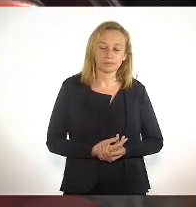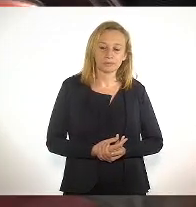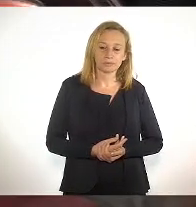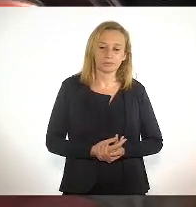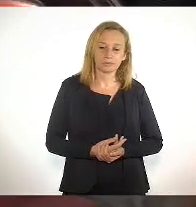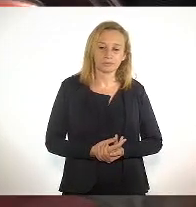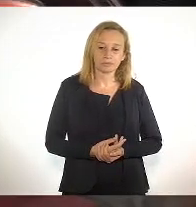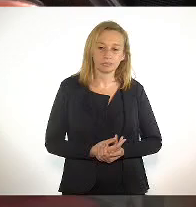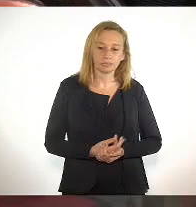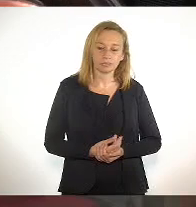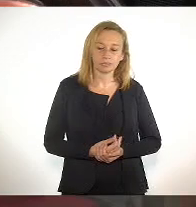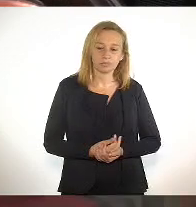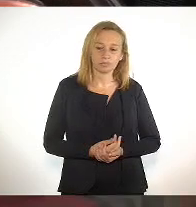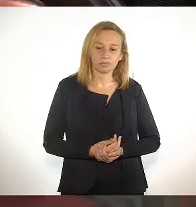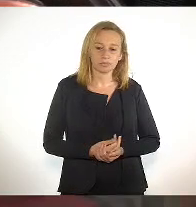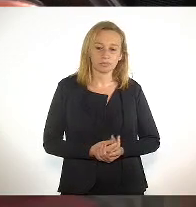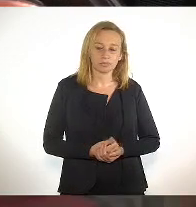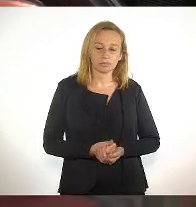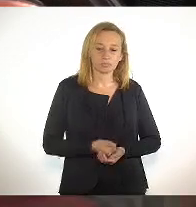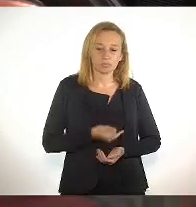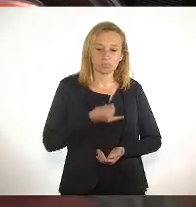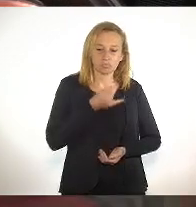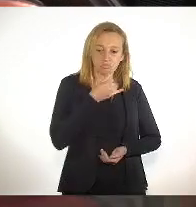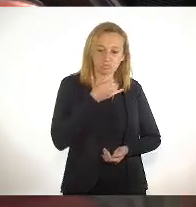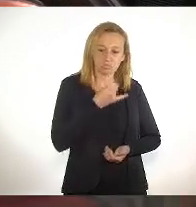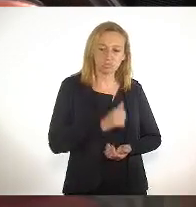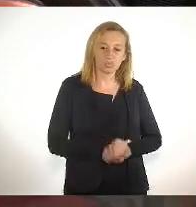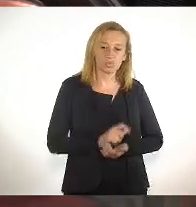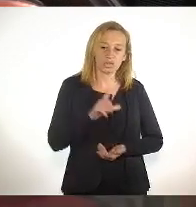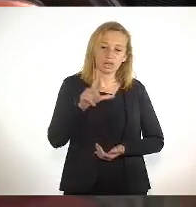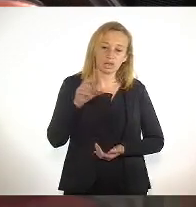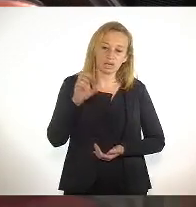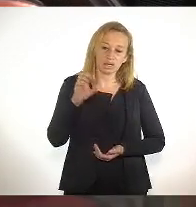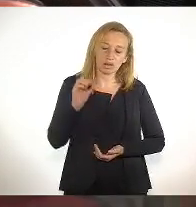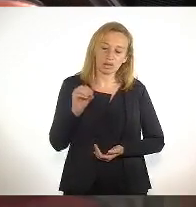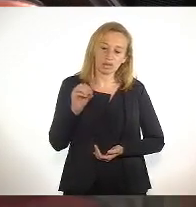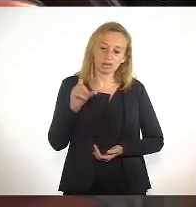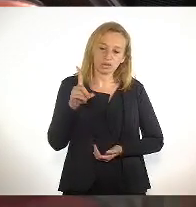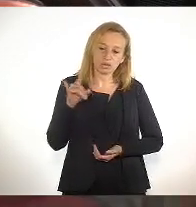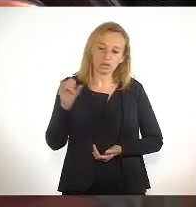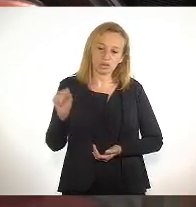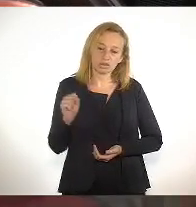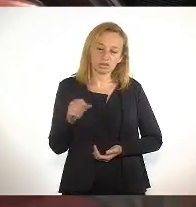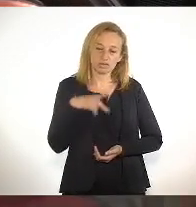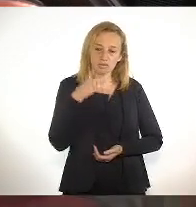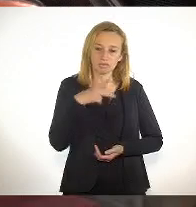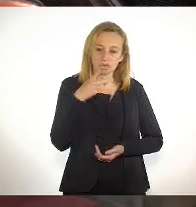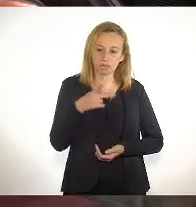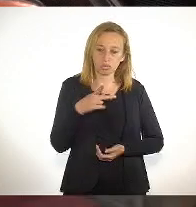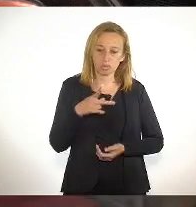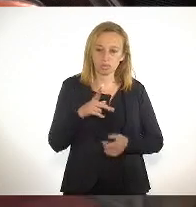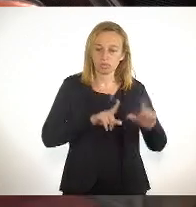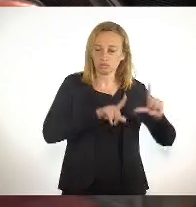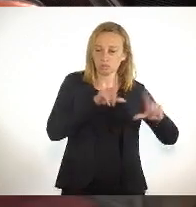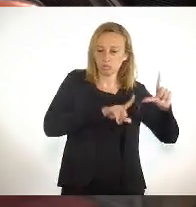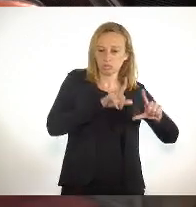o pseudo-humorista Léo Dias disse no programa passado, no